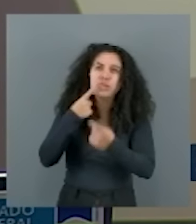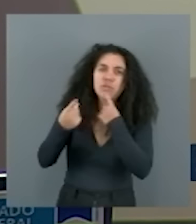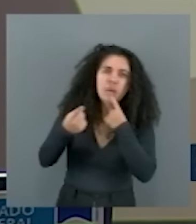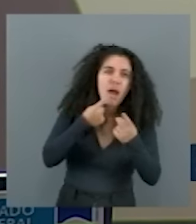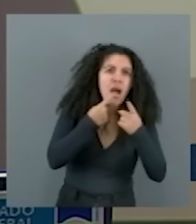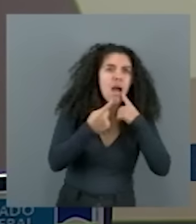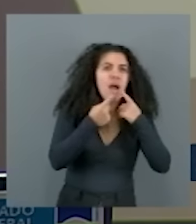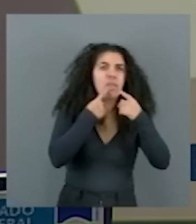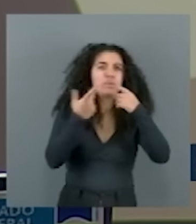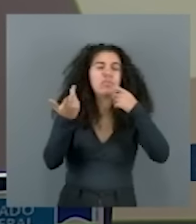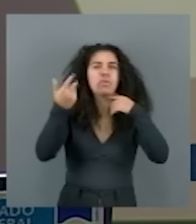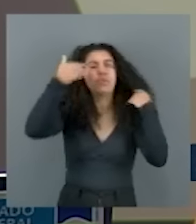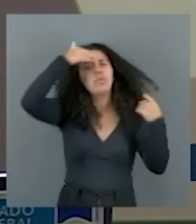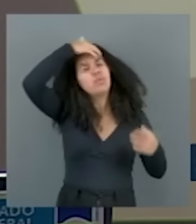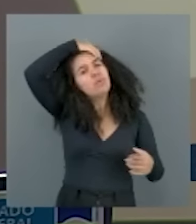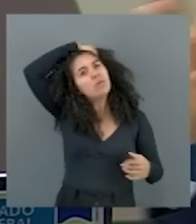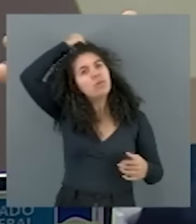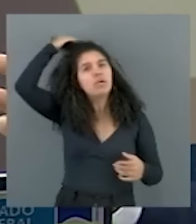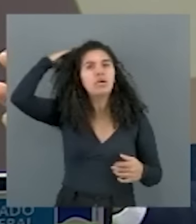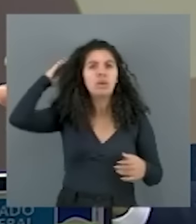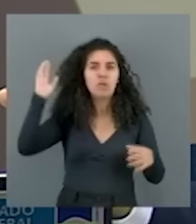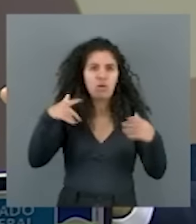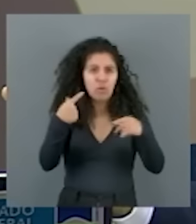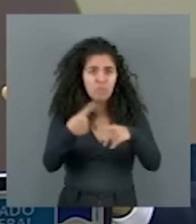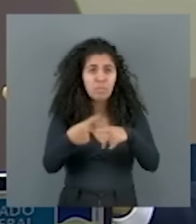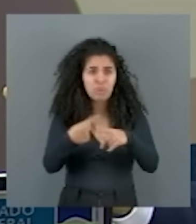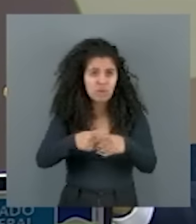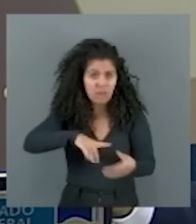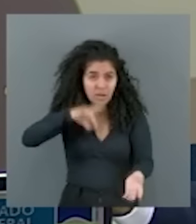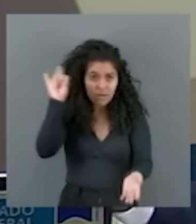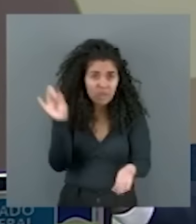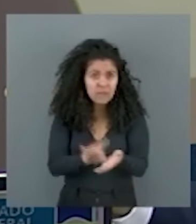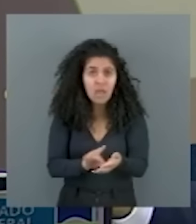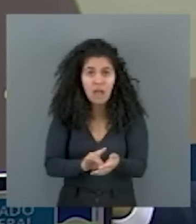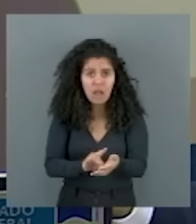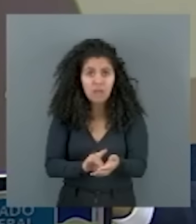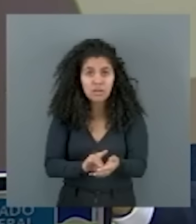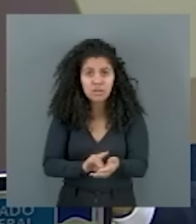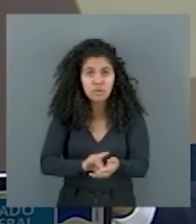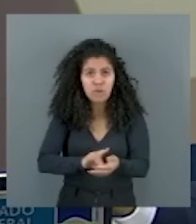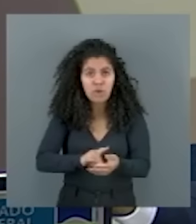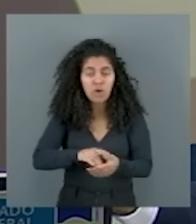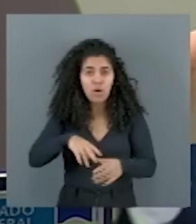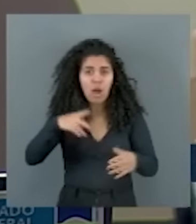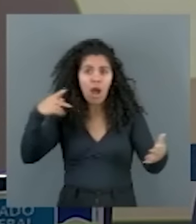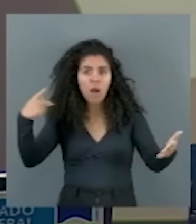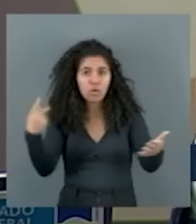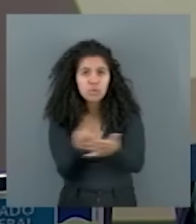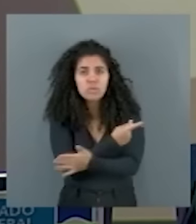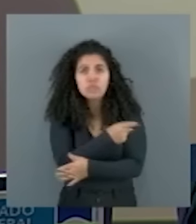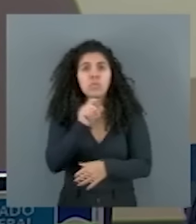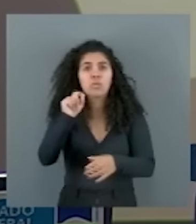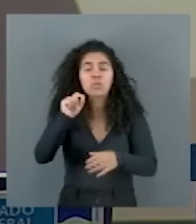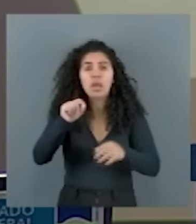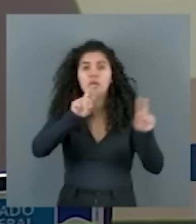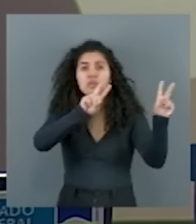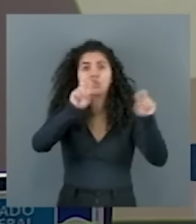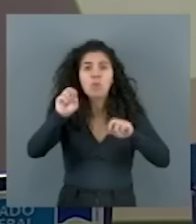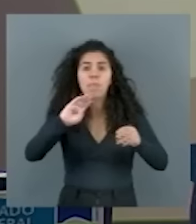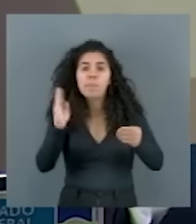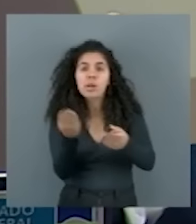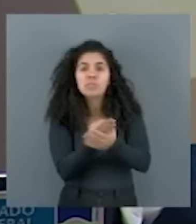porque houve o estrangulamento do processo legislativo. O processo legislativo, ele tem o